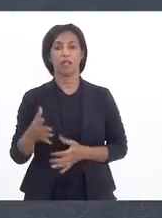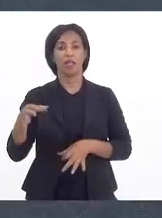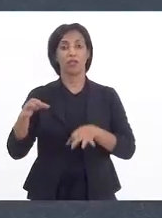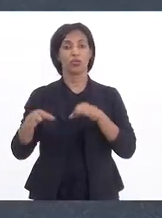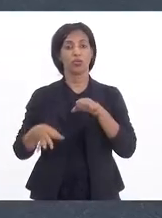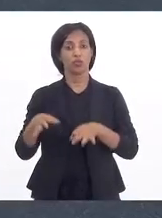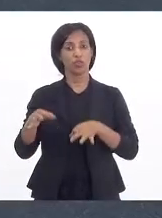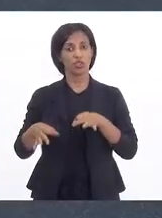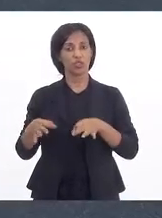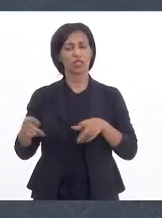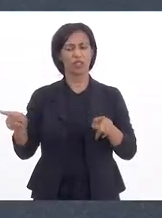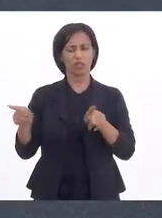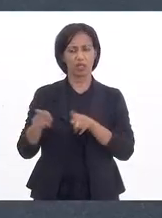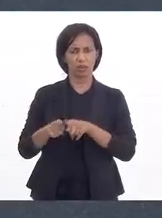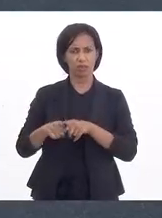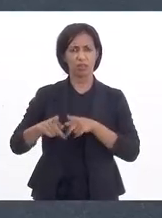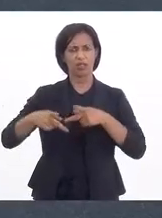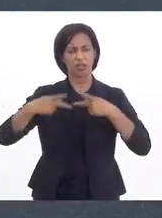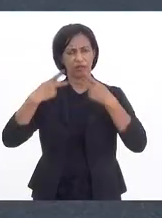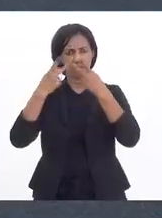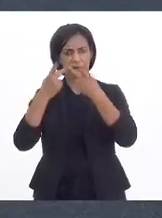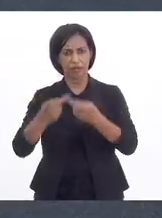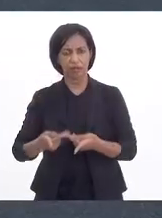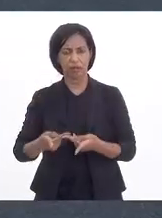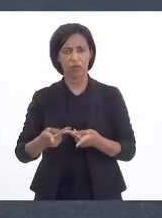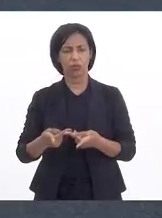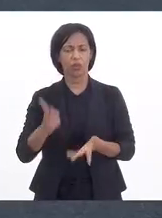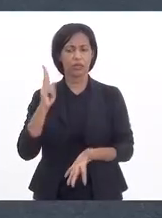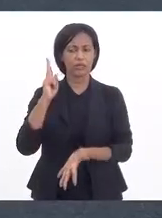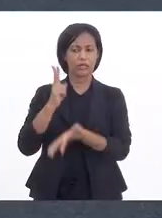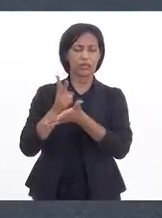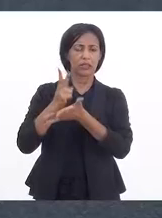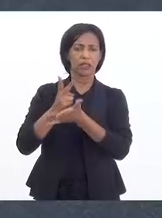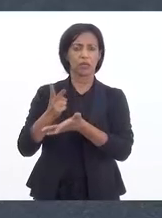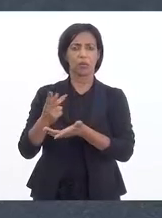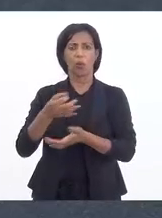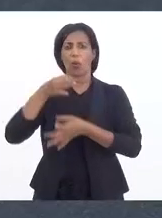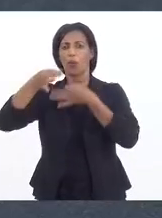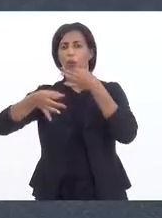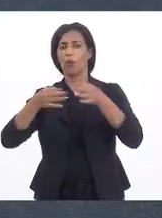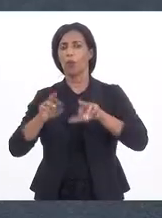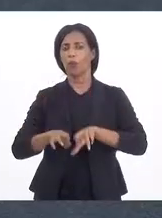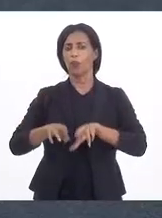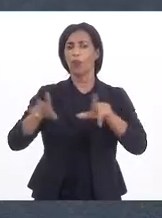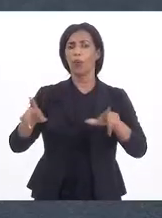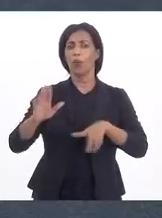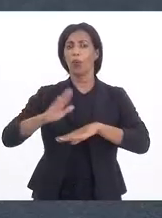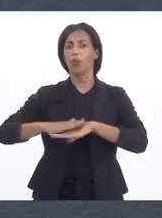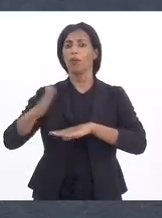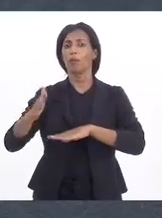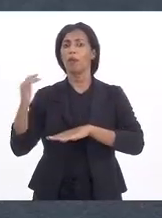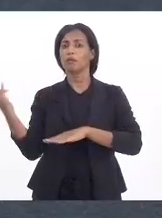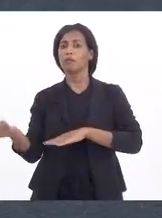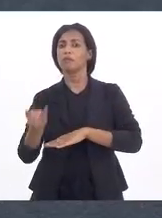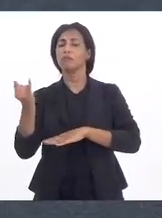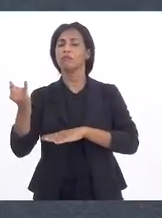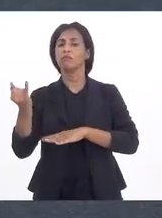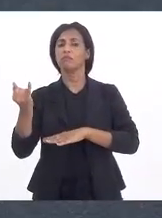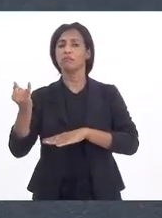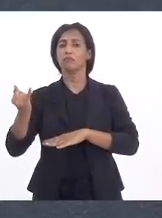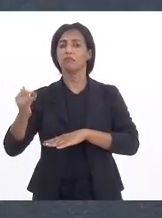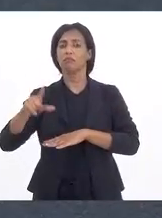justiça já se manifestas ou manifestou a desculpa que sempre quando houver divergência o que vai prevalecer